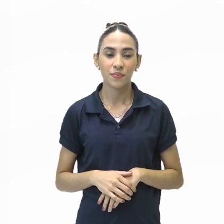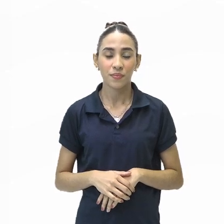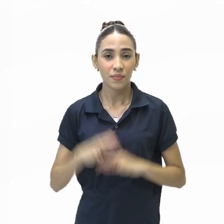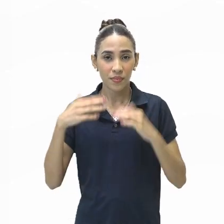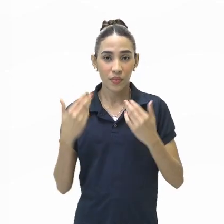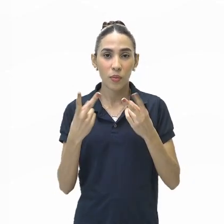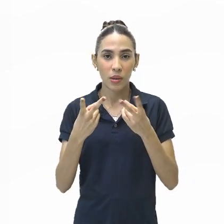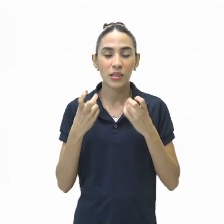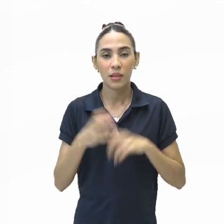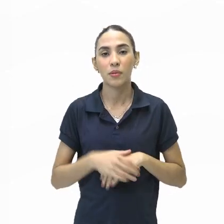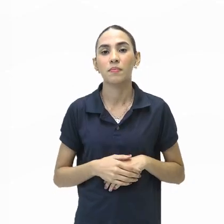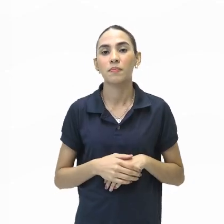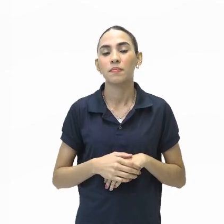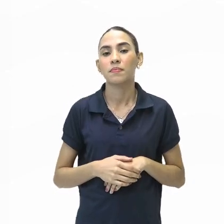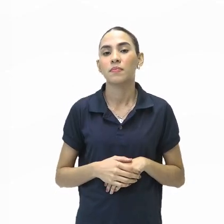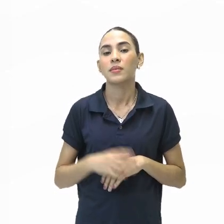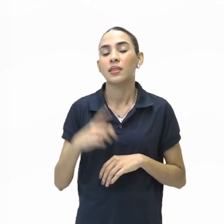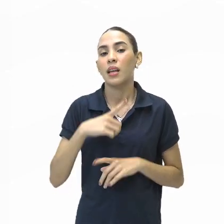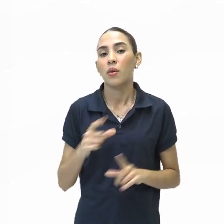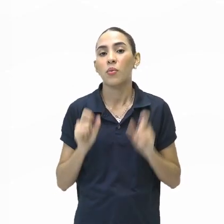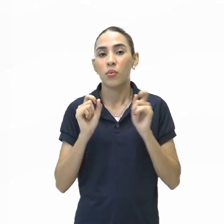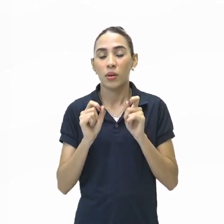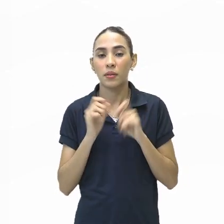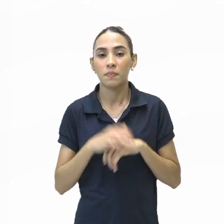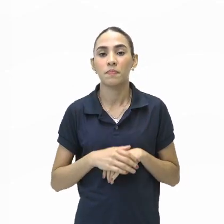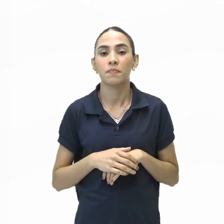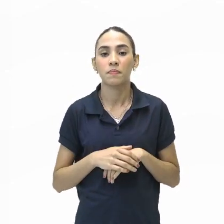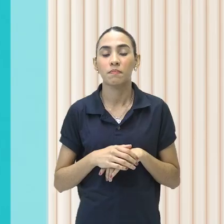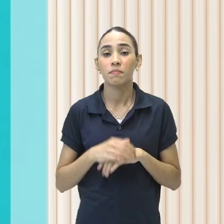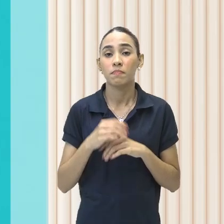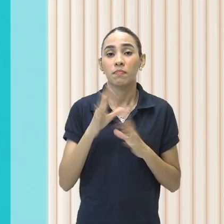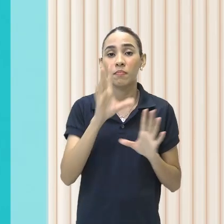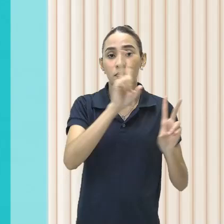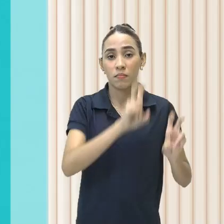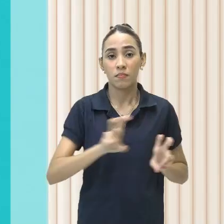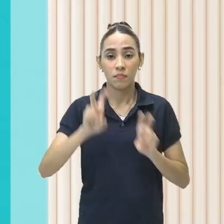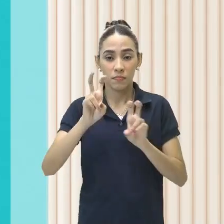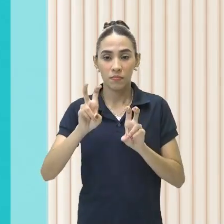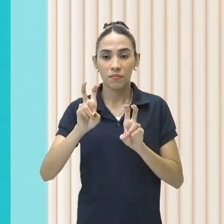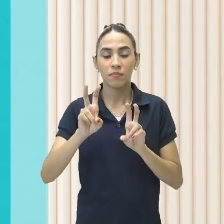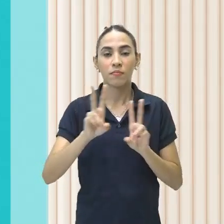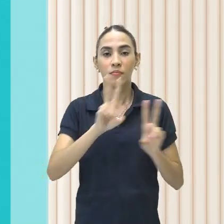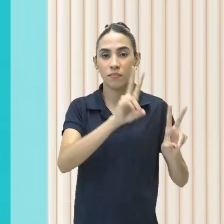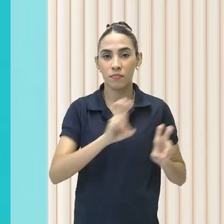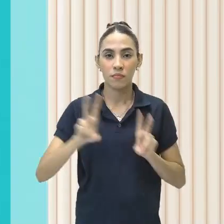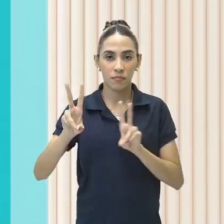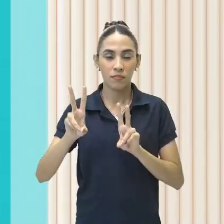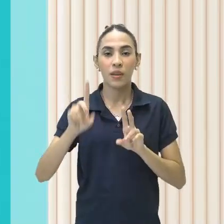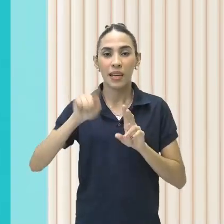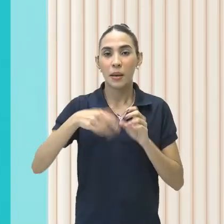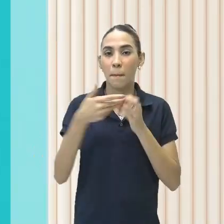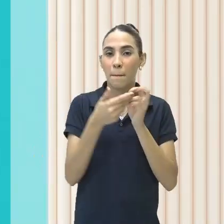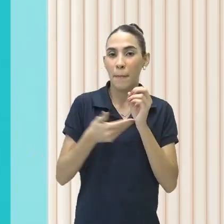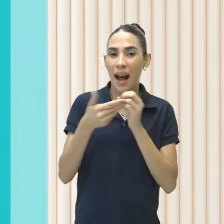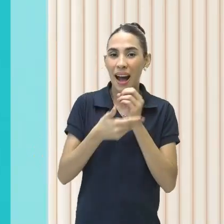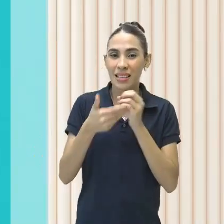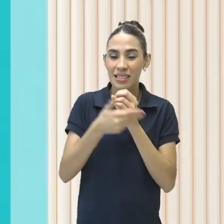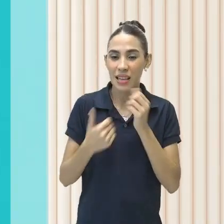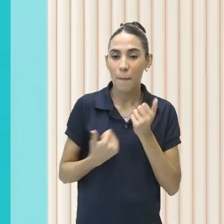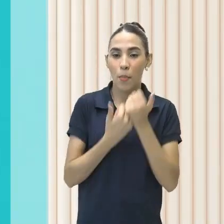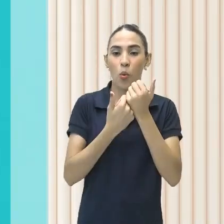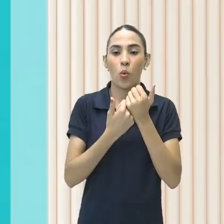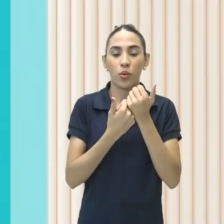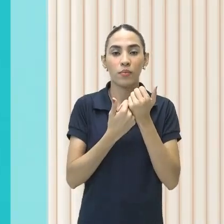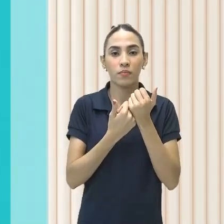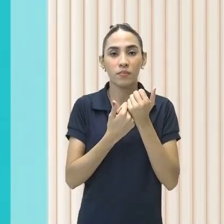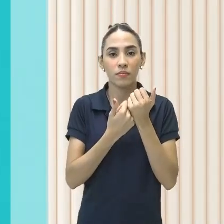Então, vejam que ele pega ali uma citação de Foucault para dar base, certo, à sua dissertação,